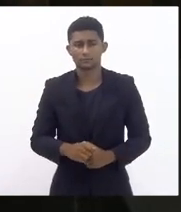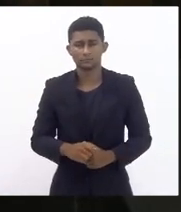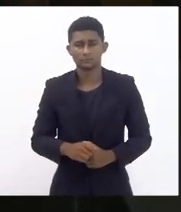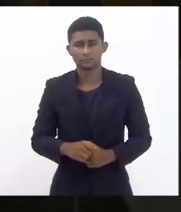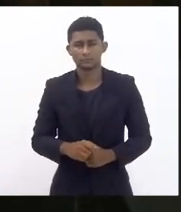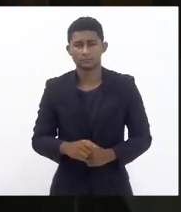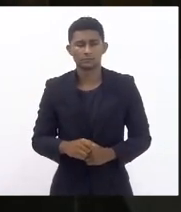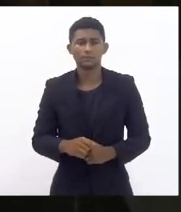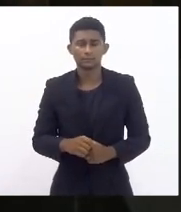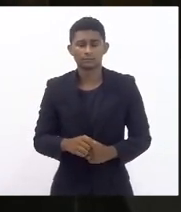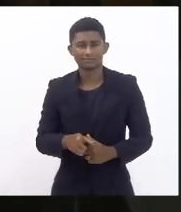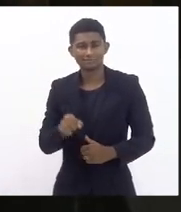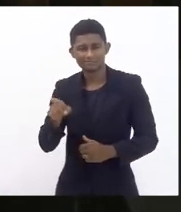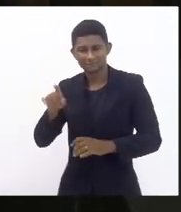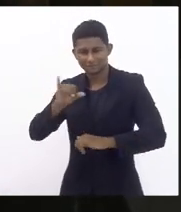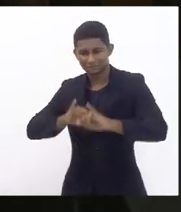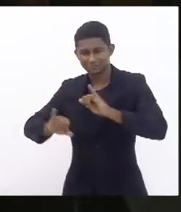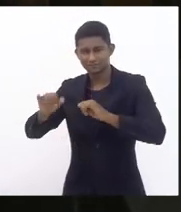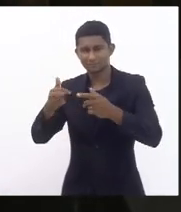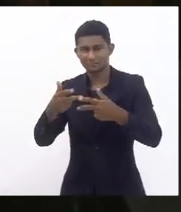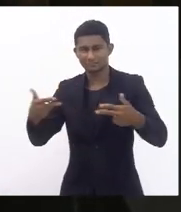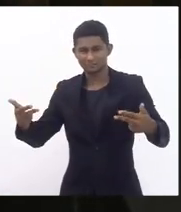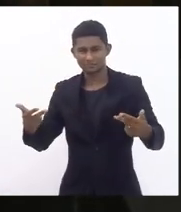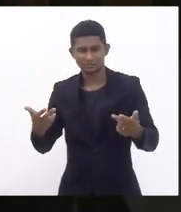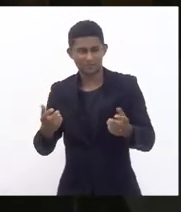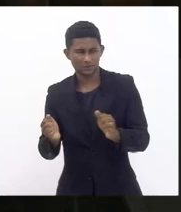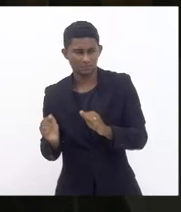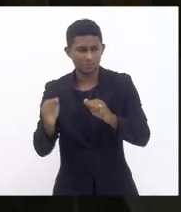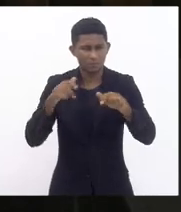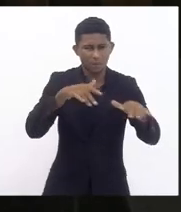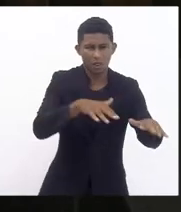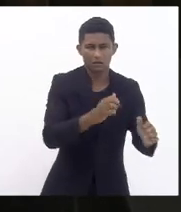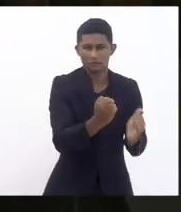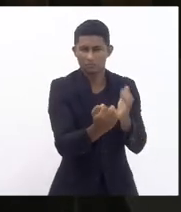dos fertilizantes. Então, voltando a esse tema,